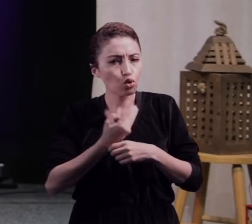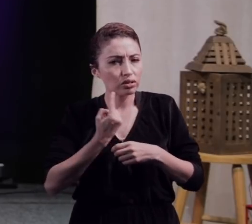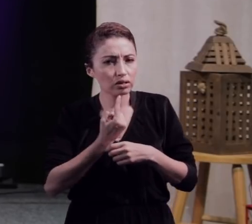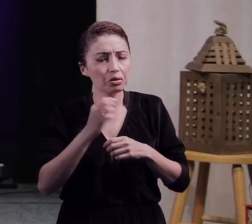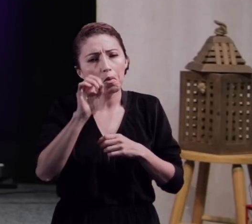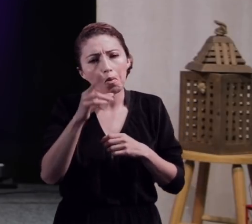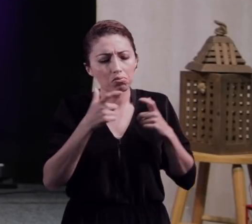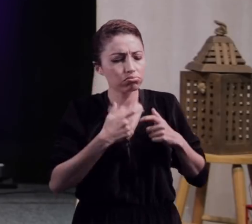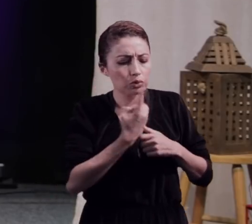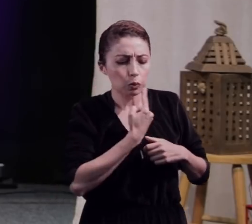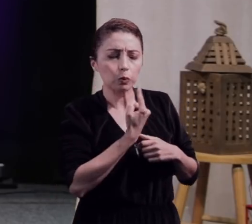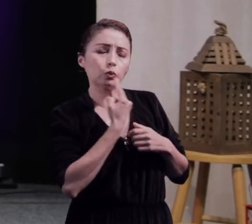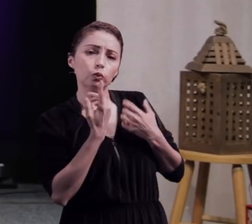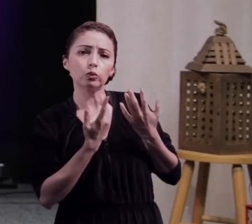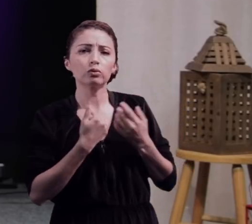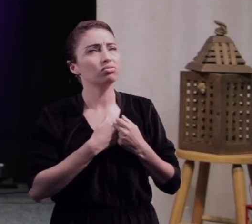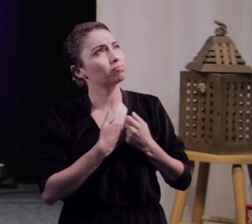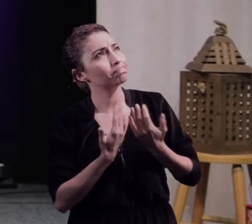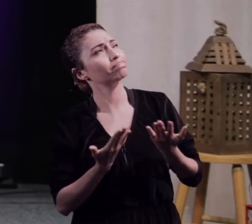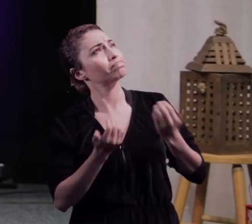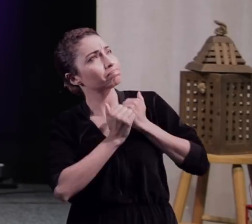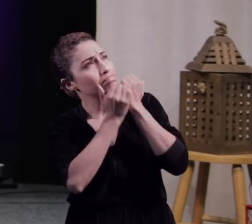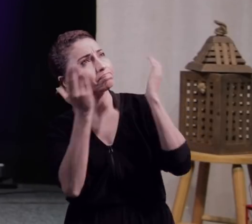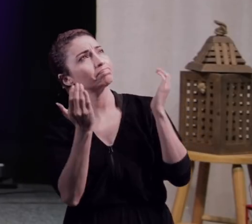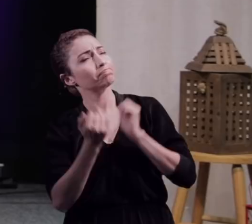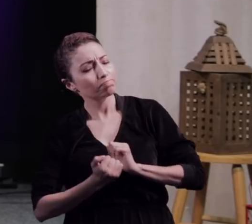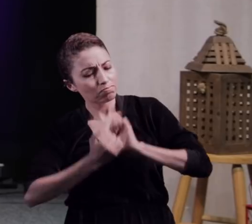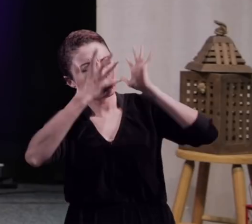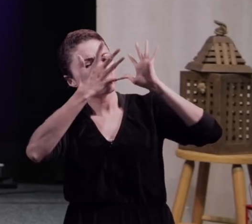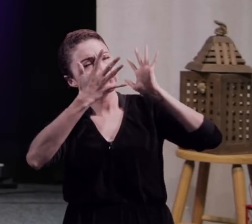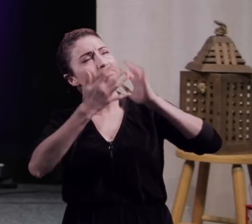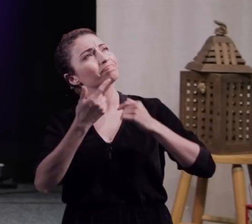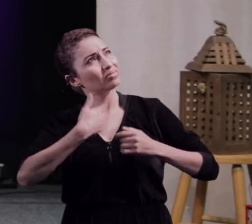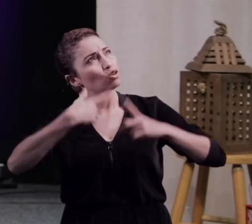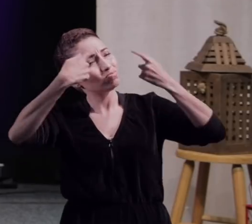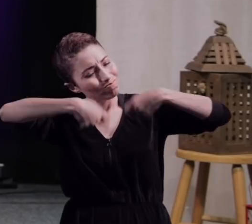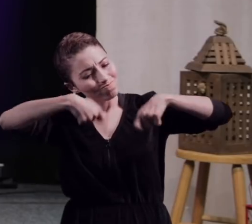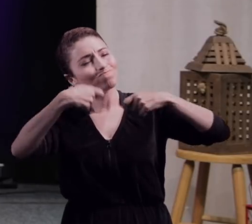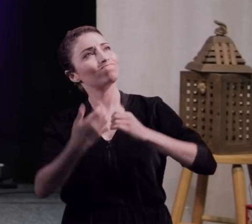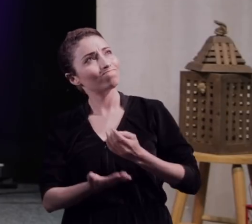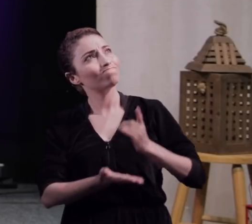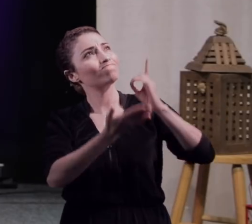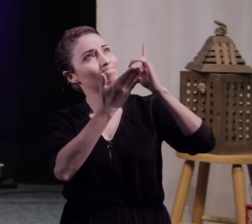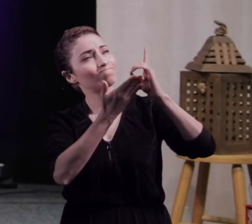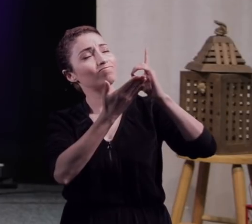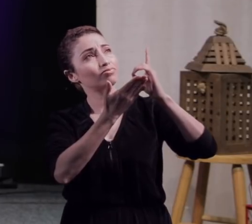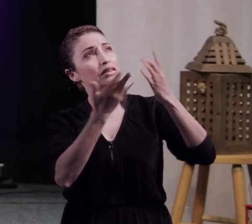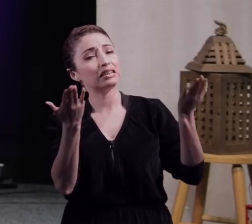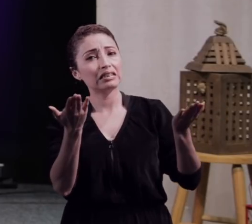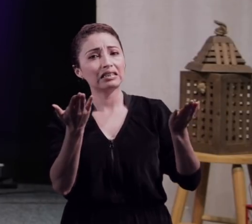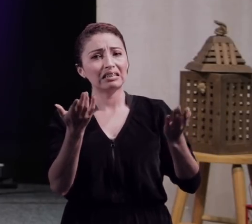você estiver, ou se isole num canto e você vai ali e você diz: Senhor, eu preciso do